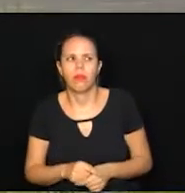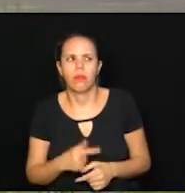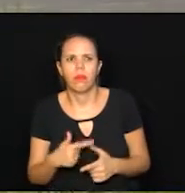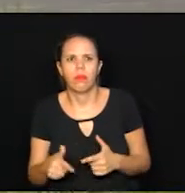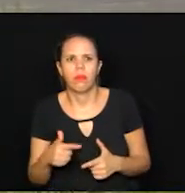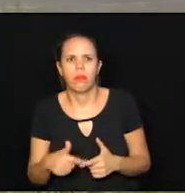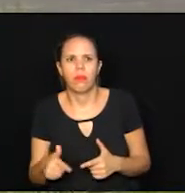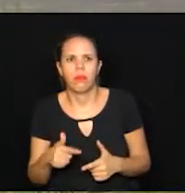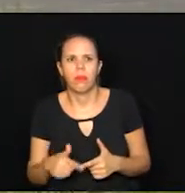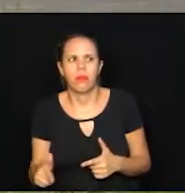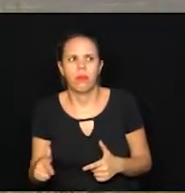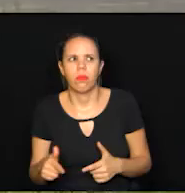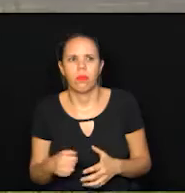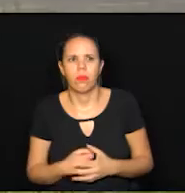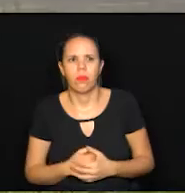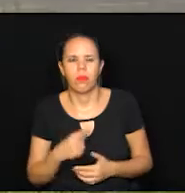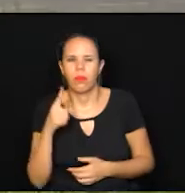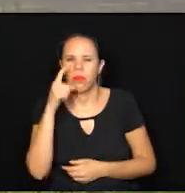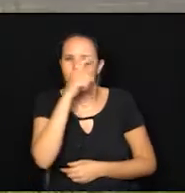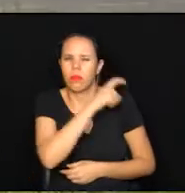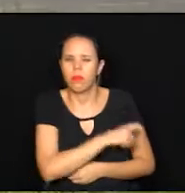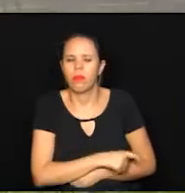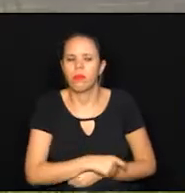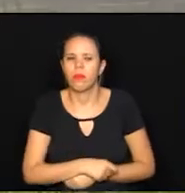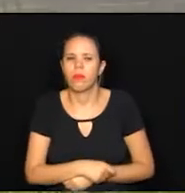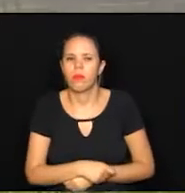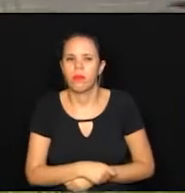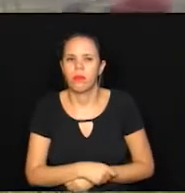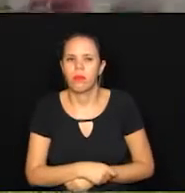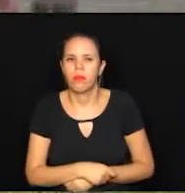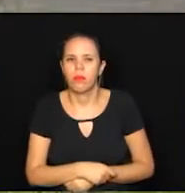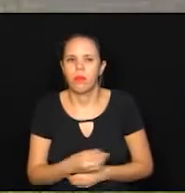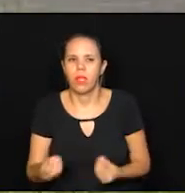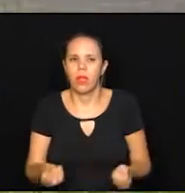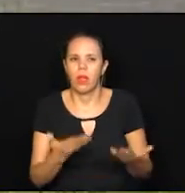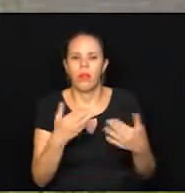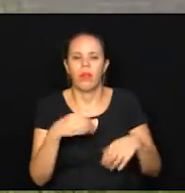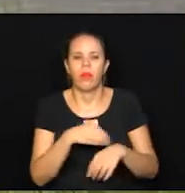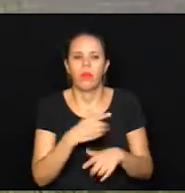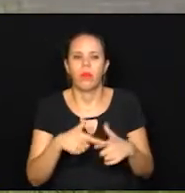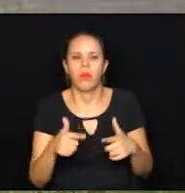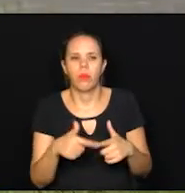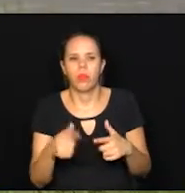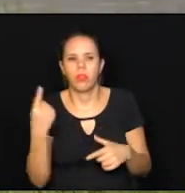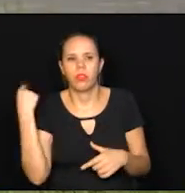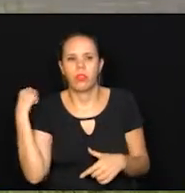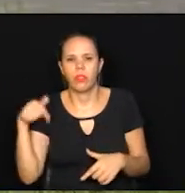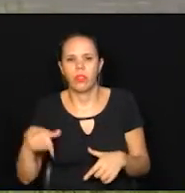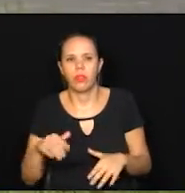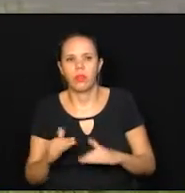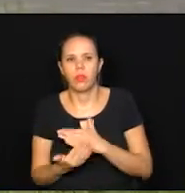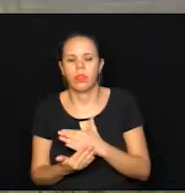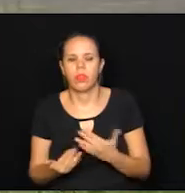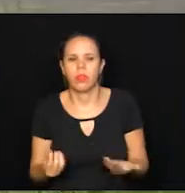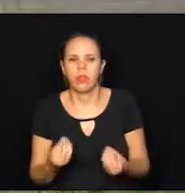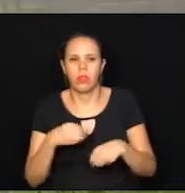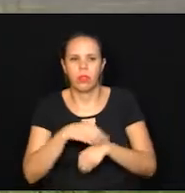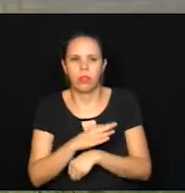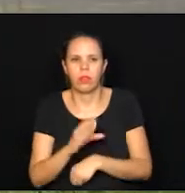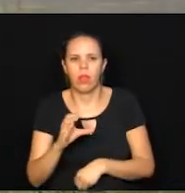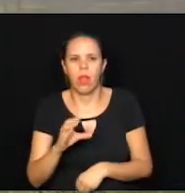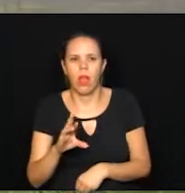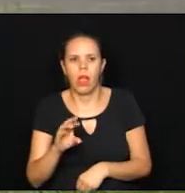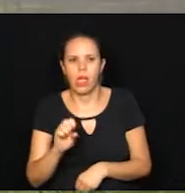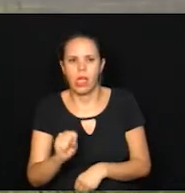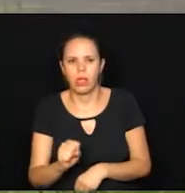probleminha aí fica até mais difícil. Então nós levamos esse problema que é antigo aqui dos moradores do Bassoli para trazer um CRAS,